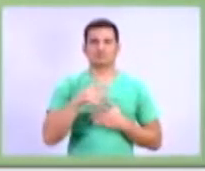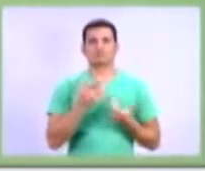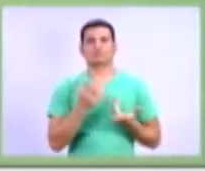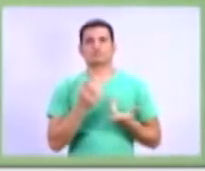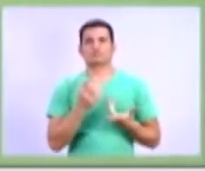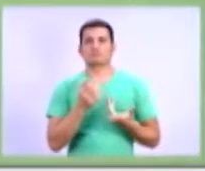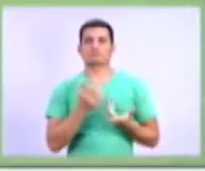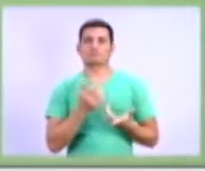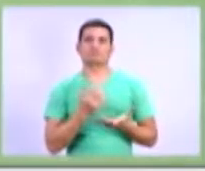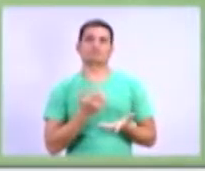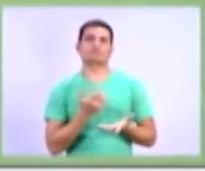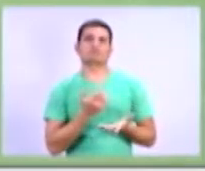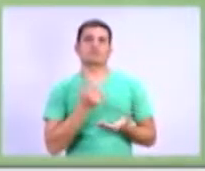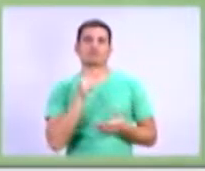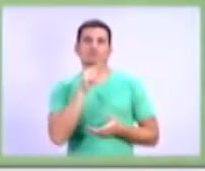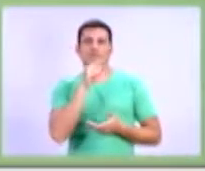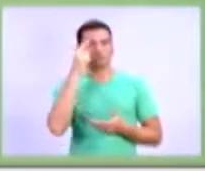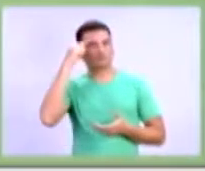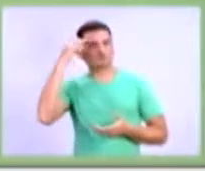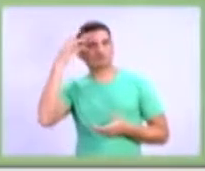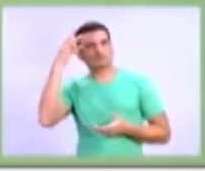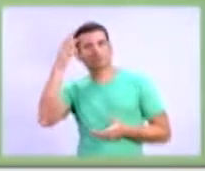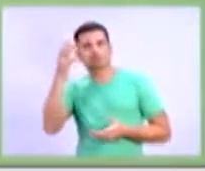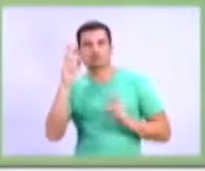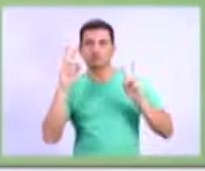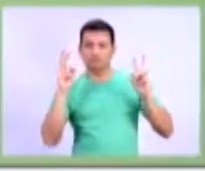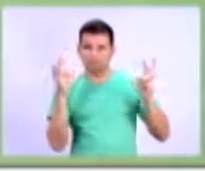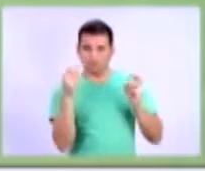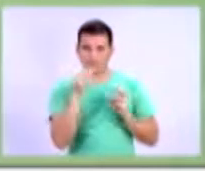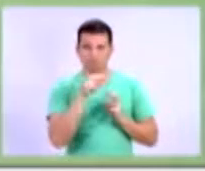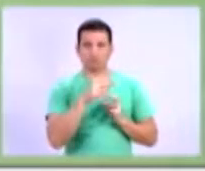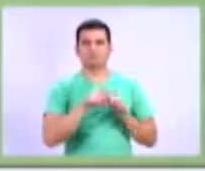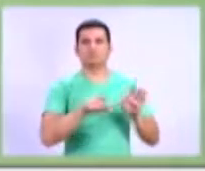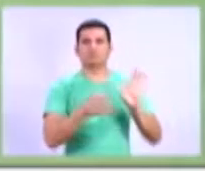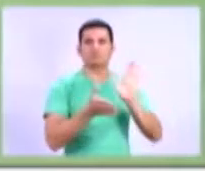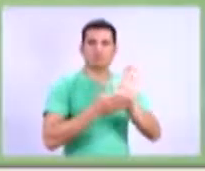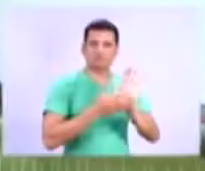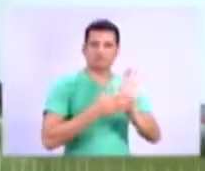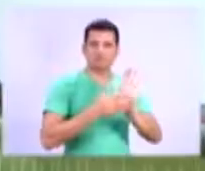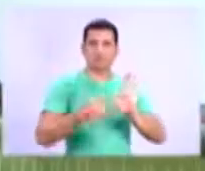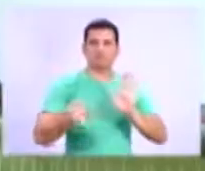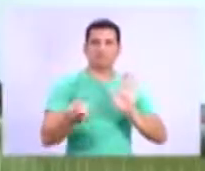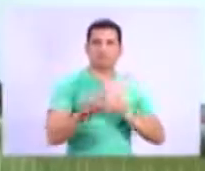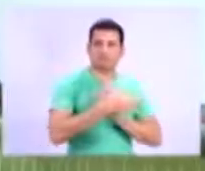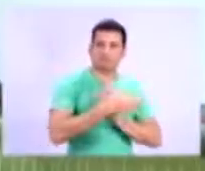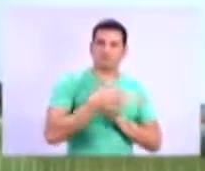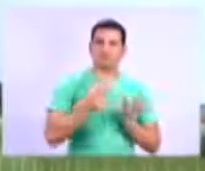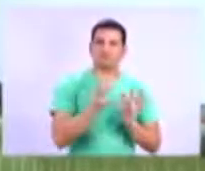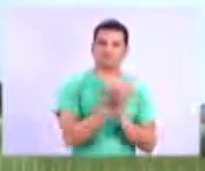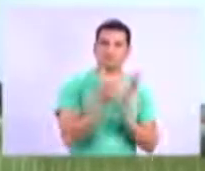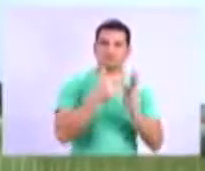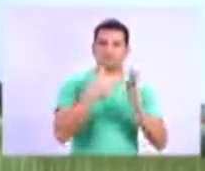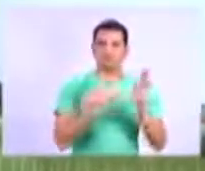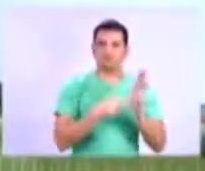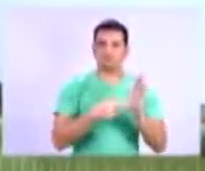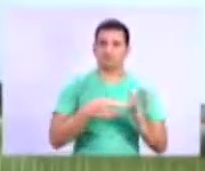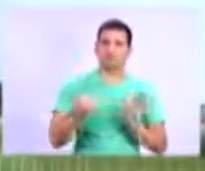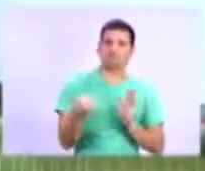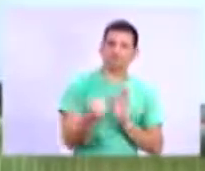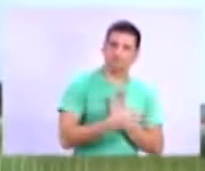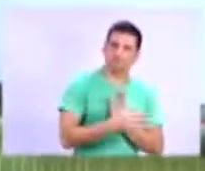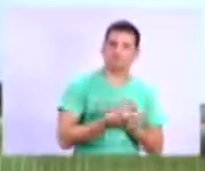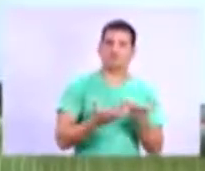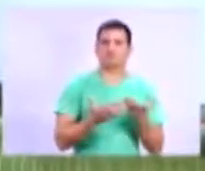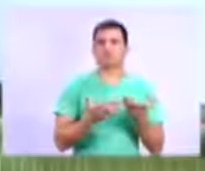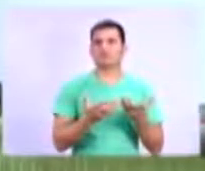de você refletir sobre aquilo ali e propor uma nova moralidade, propor uma nova questão,